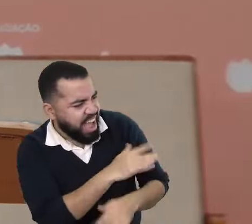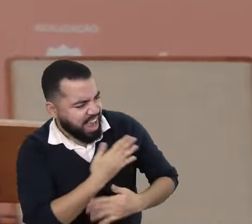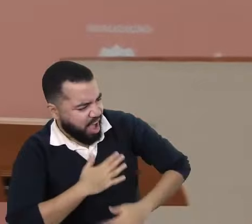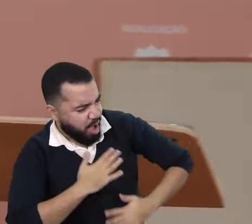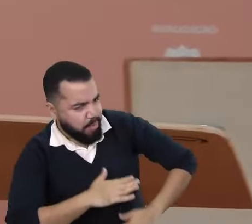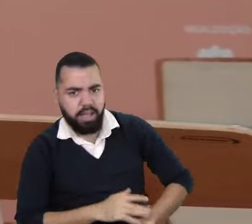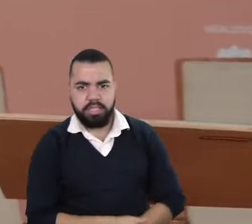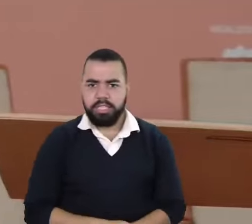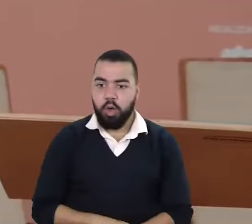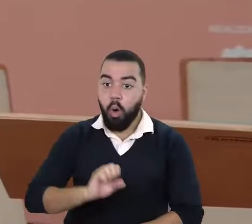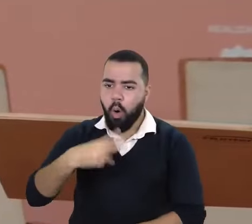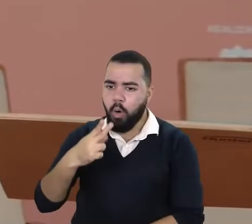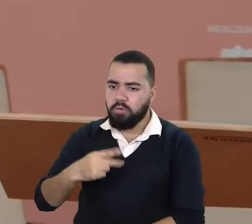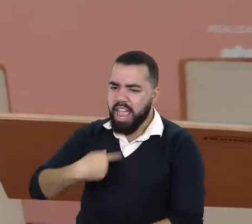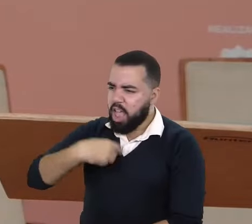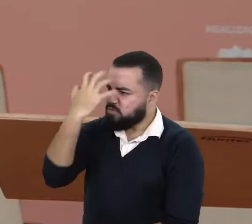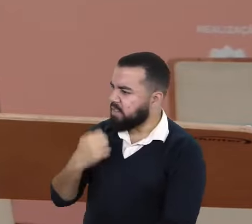não gostava de uma pessoa, eu fazia assim.